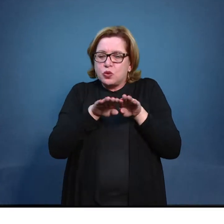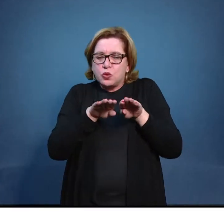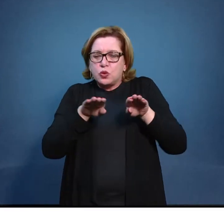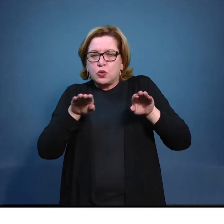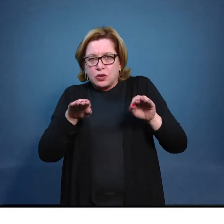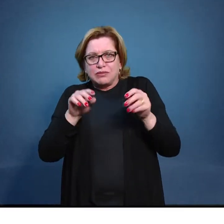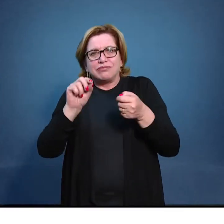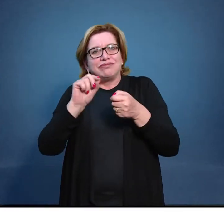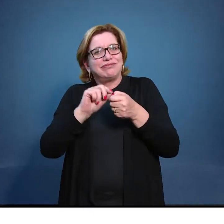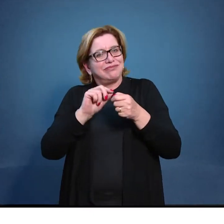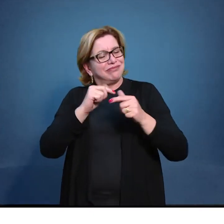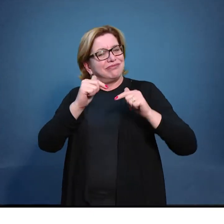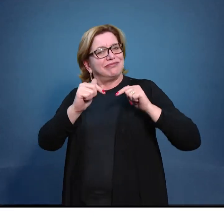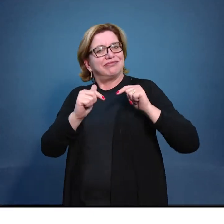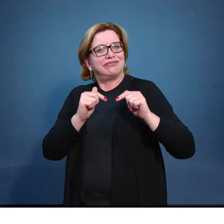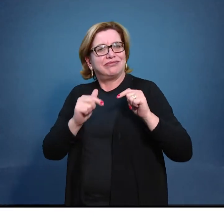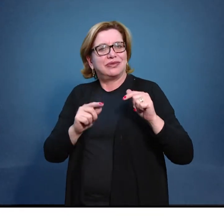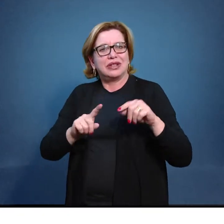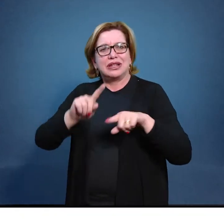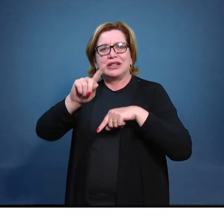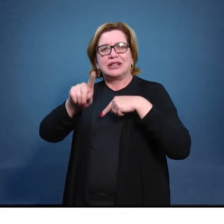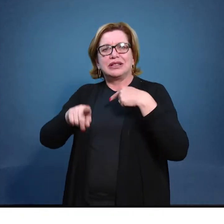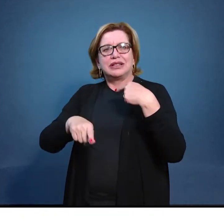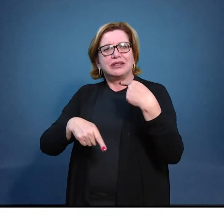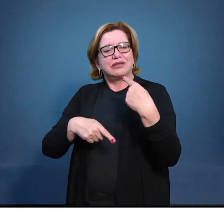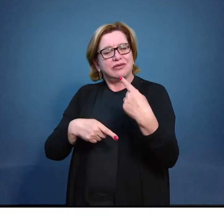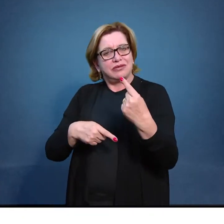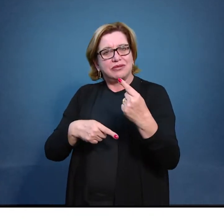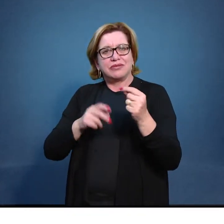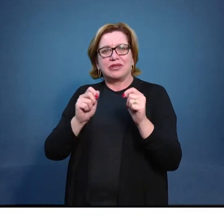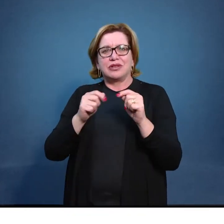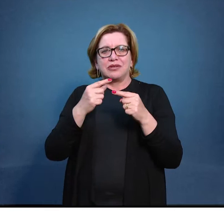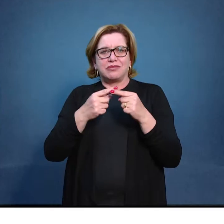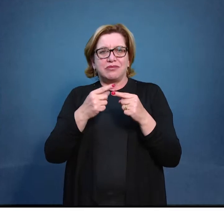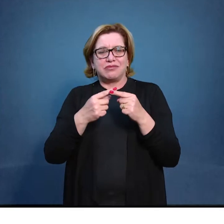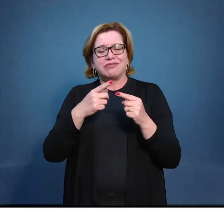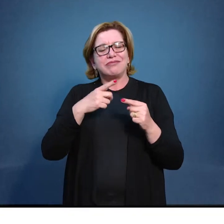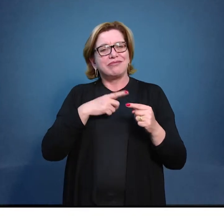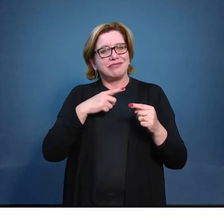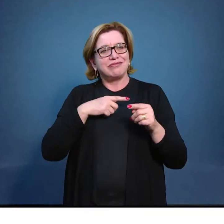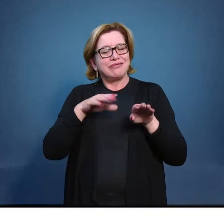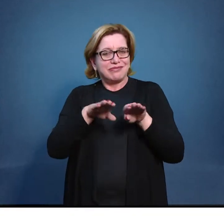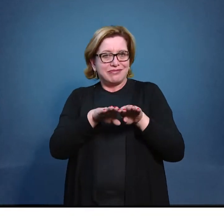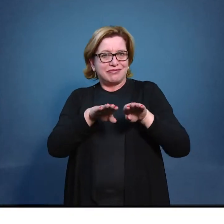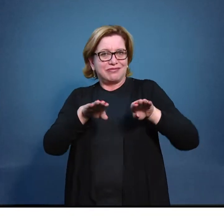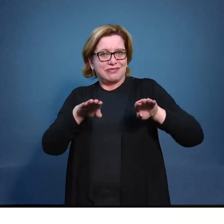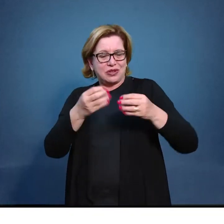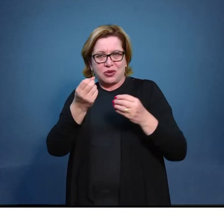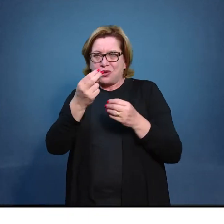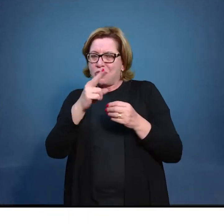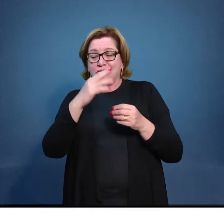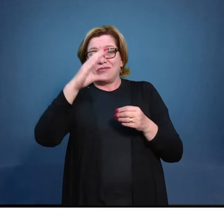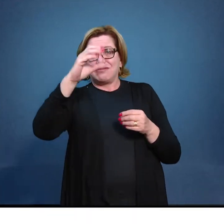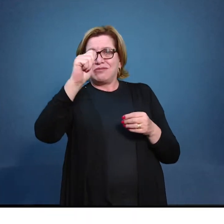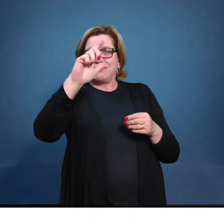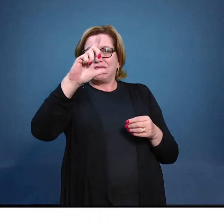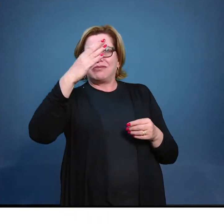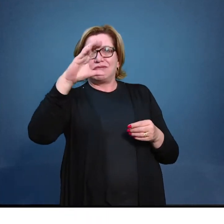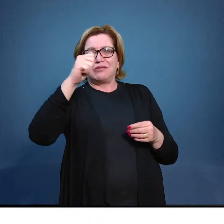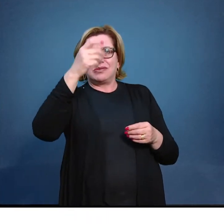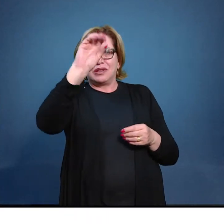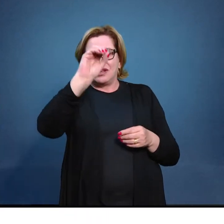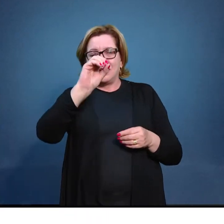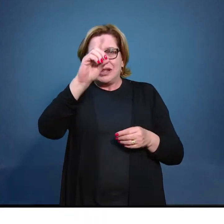serviço, ele realiza o serviço. Como esse asfalto ou esse calçamento ou essa